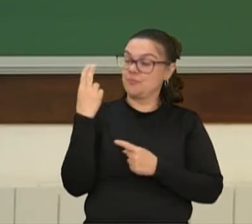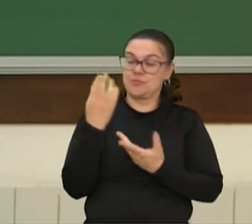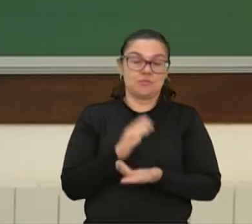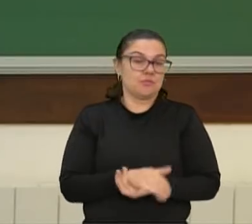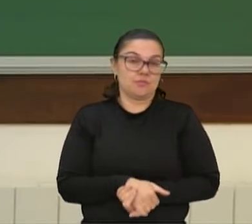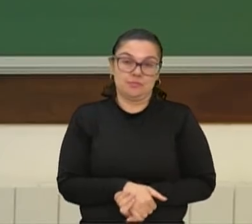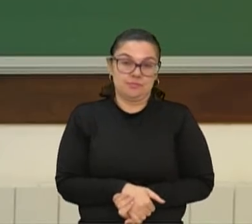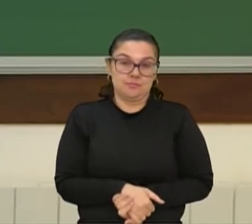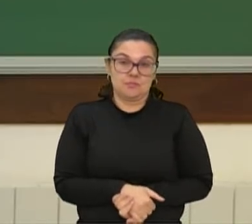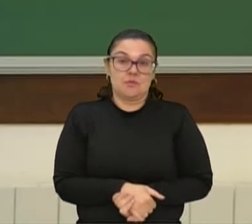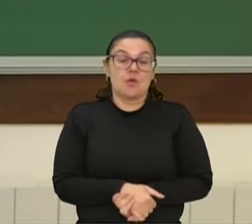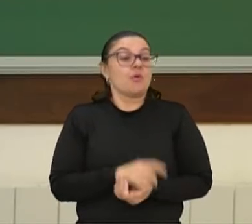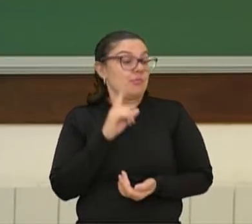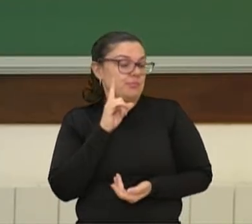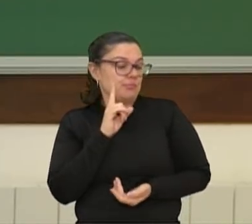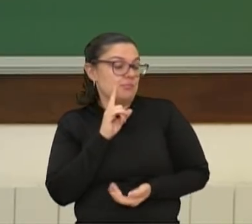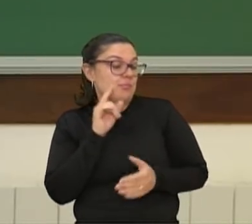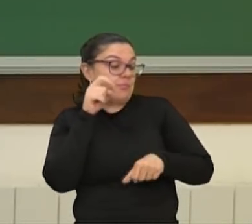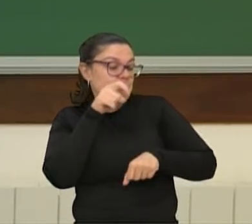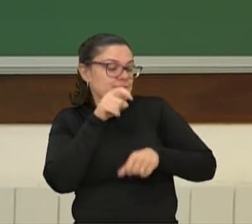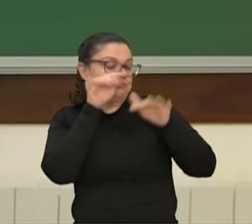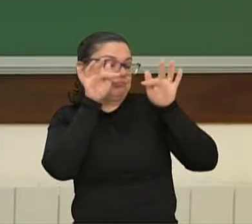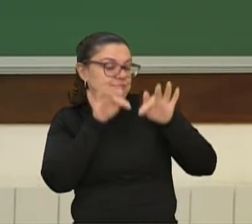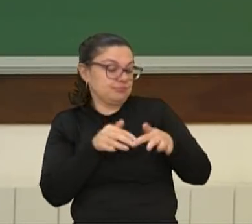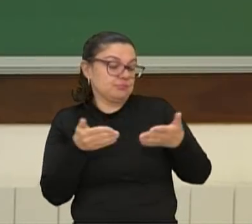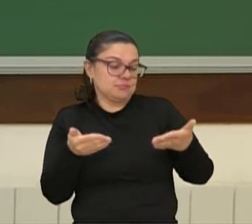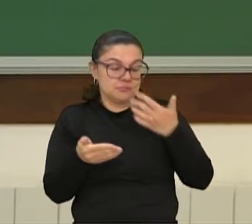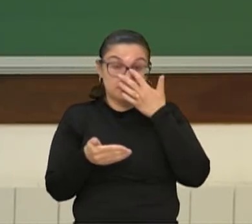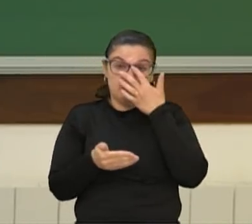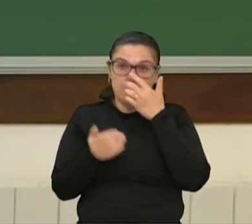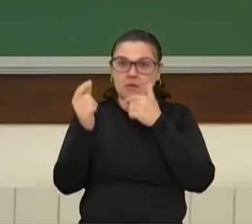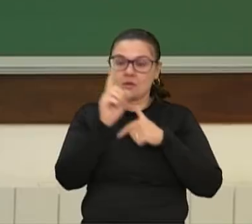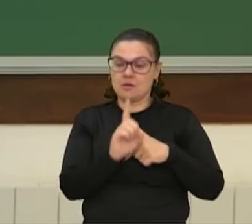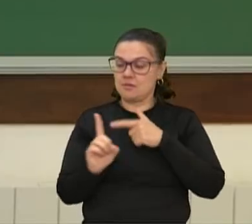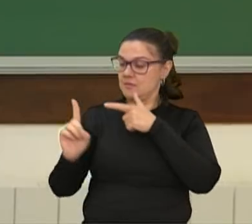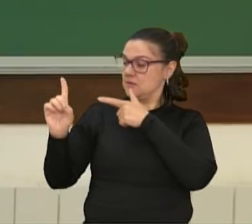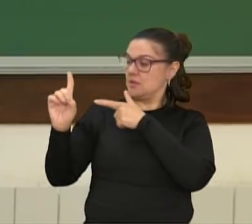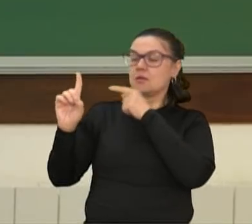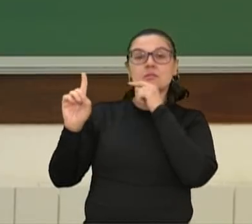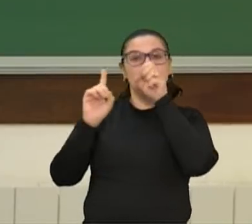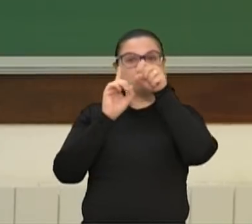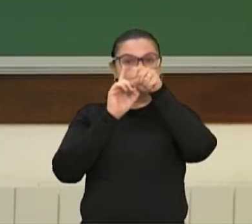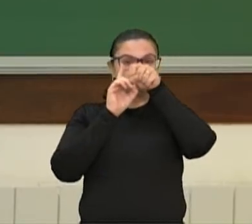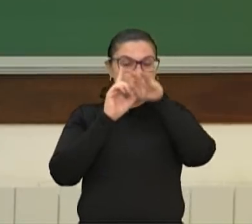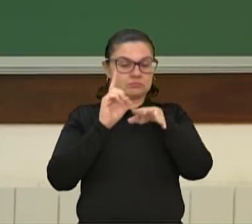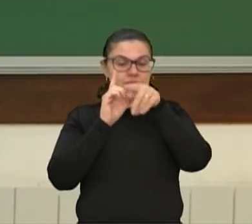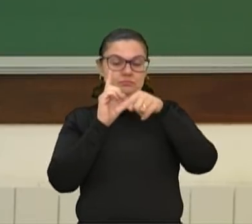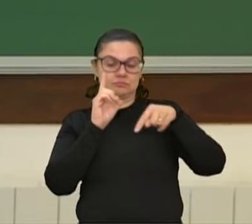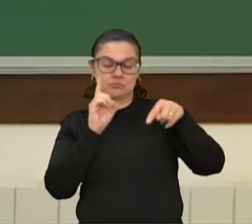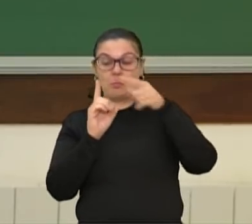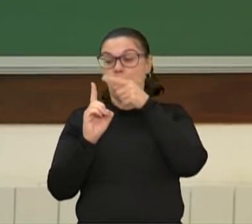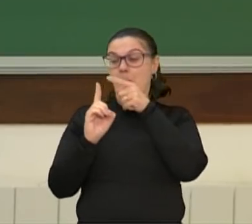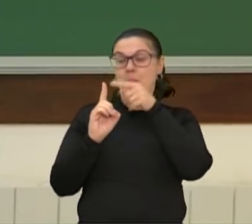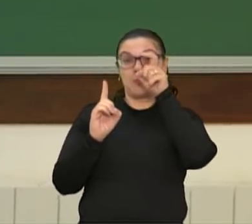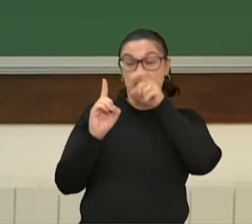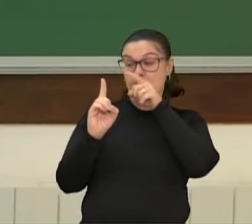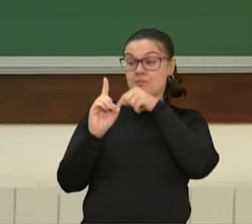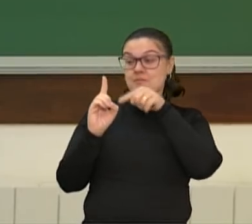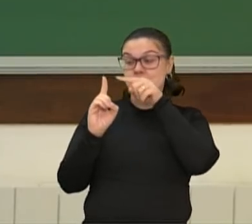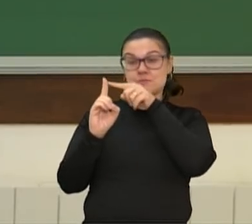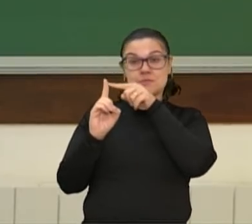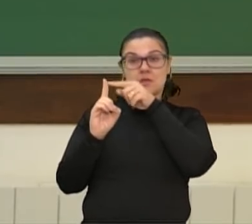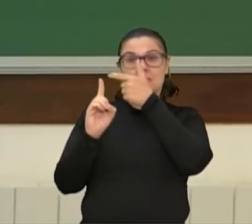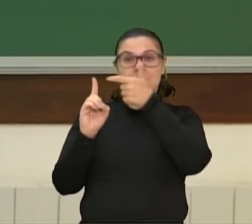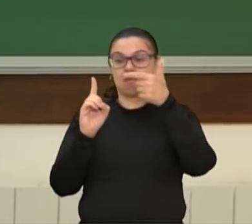infinito. Uma hora isso tem que acabar. E aí ele coloca que deve ter existido um primeiro ser